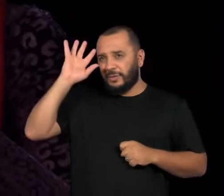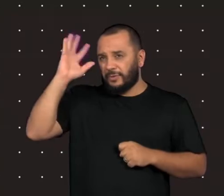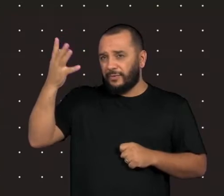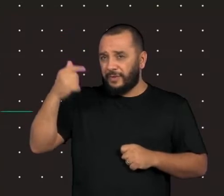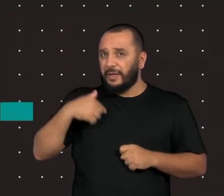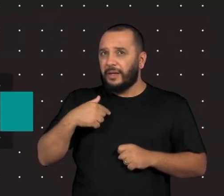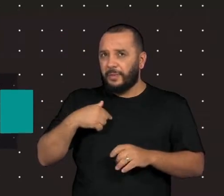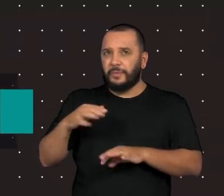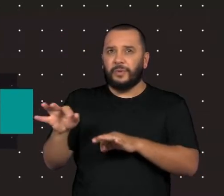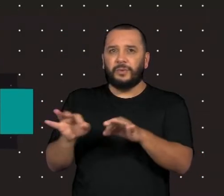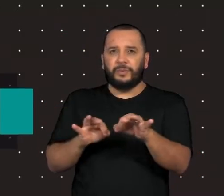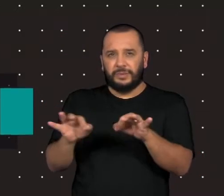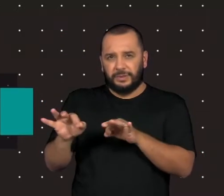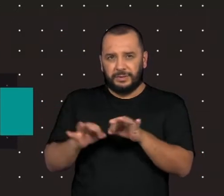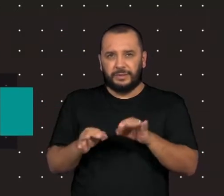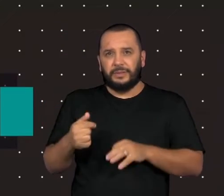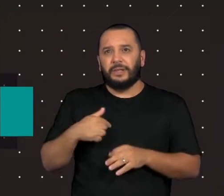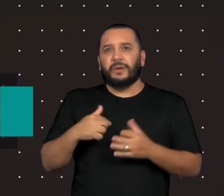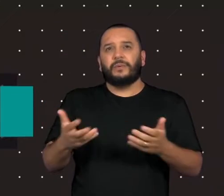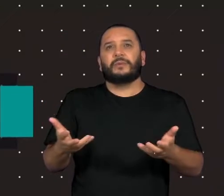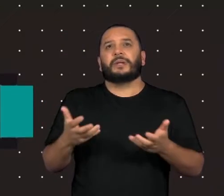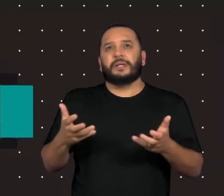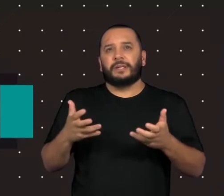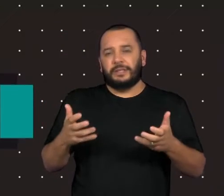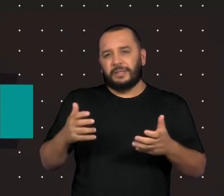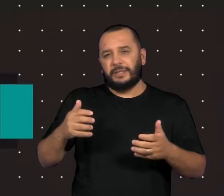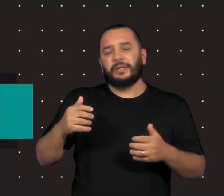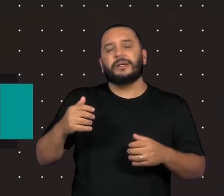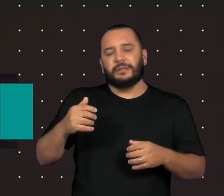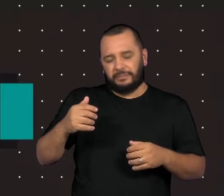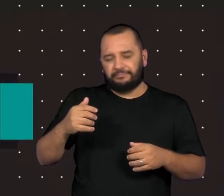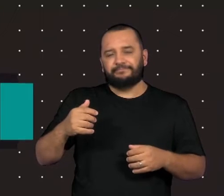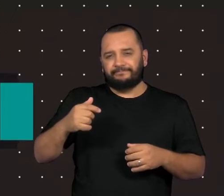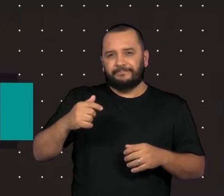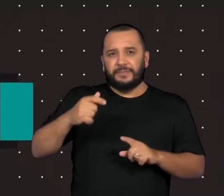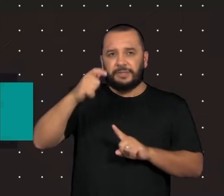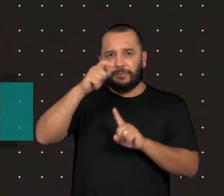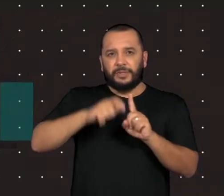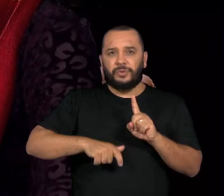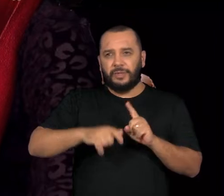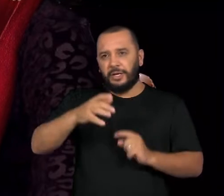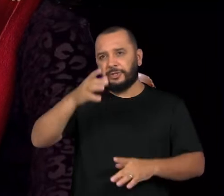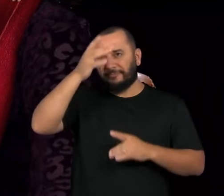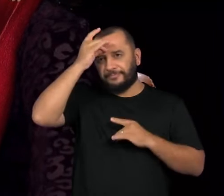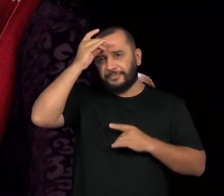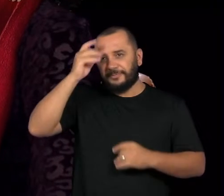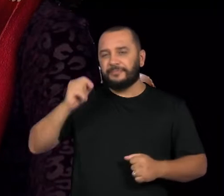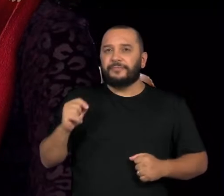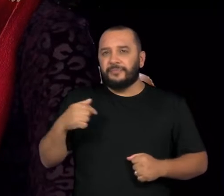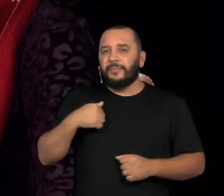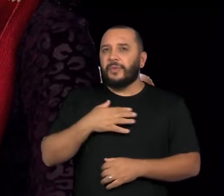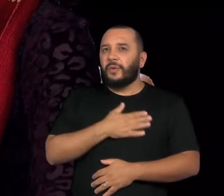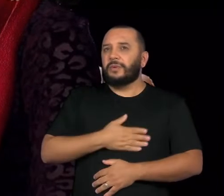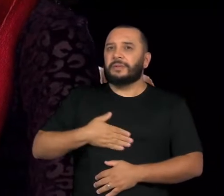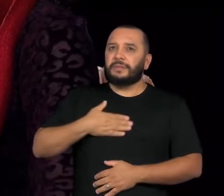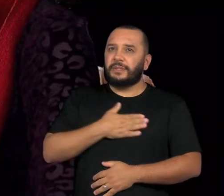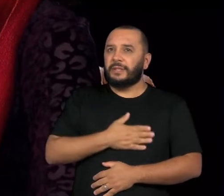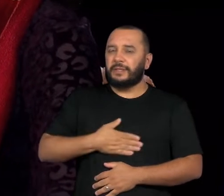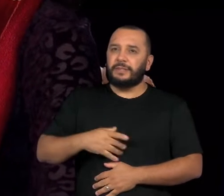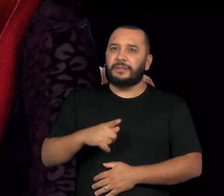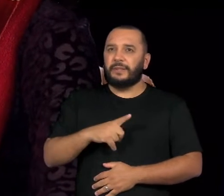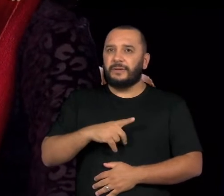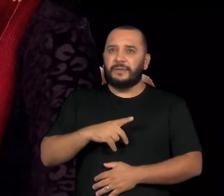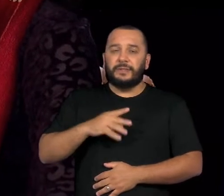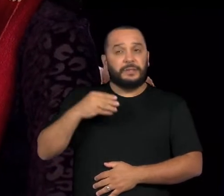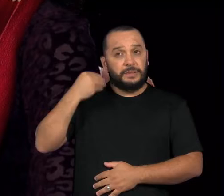aquilo. E eu queria muito encarar esse personagem e gostei muito de fazer. Foi uma experiência também